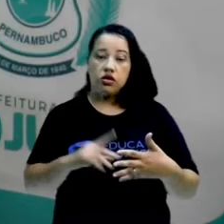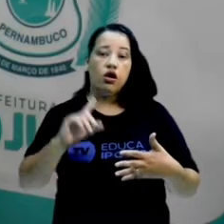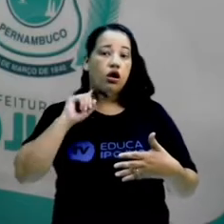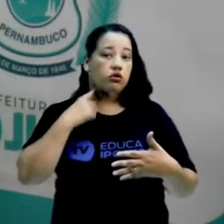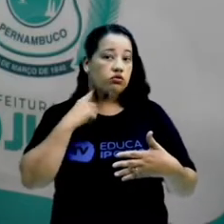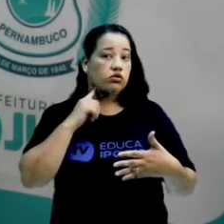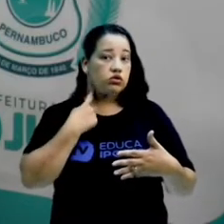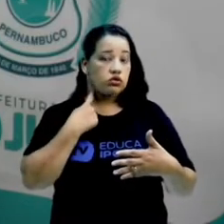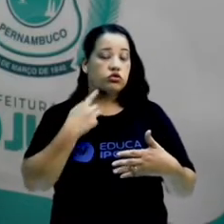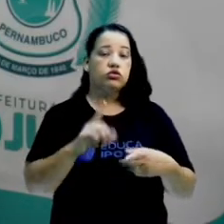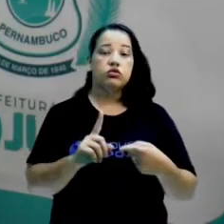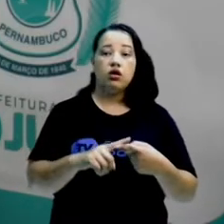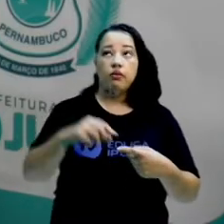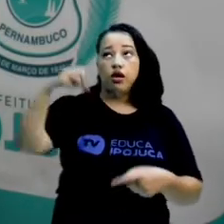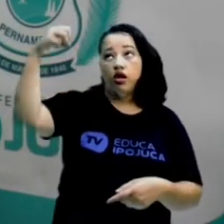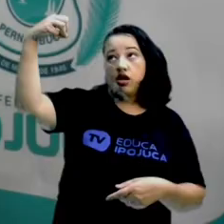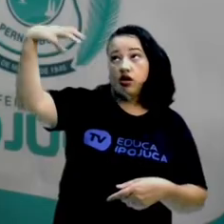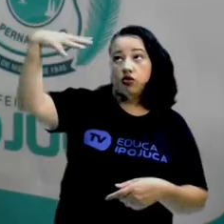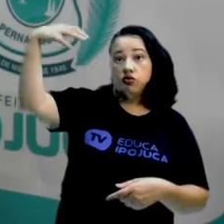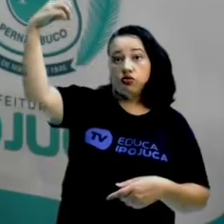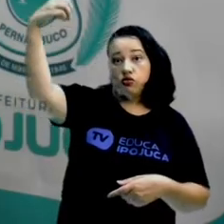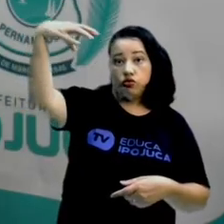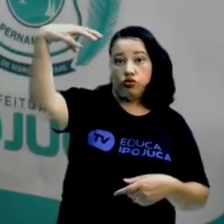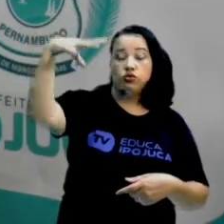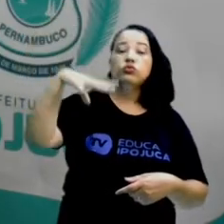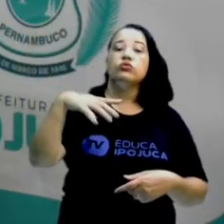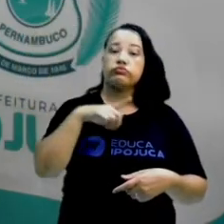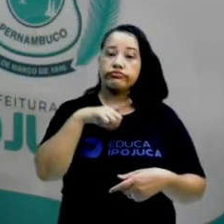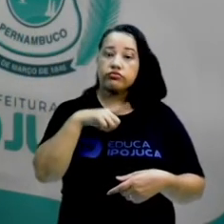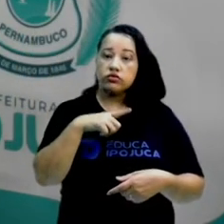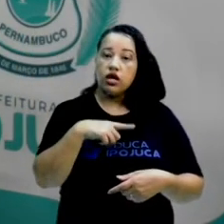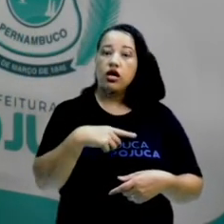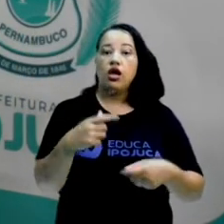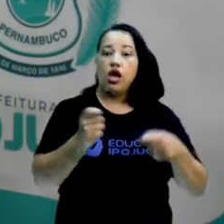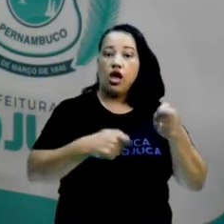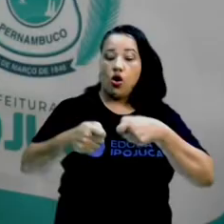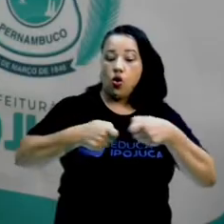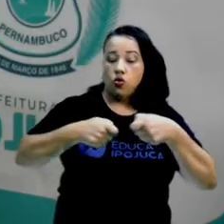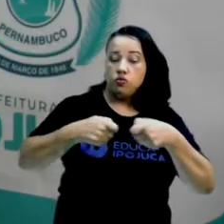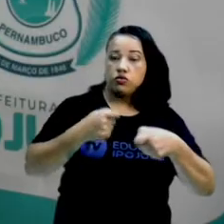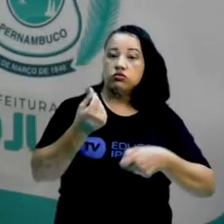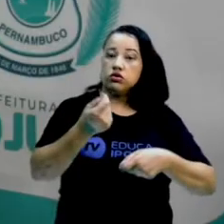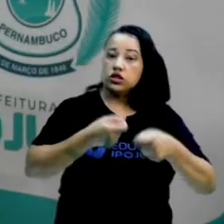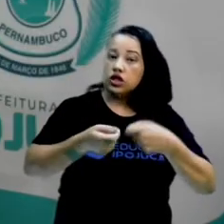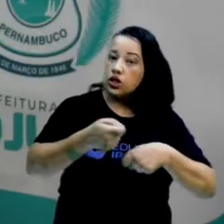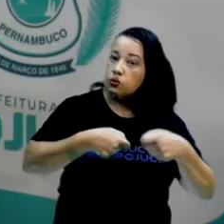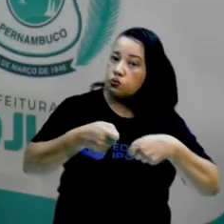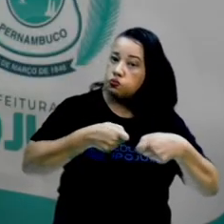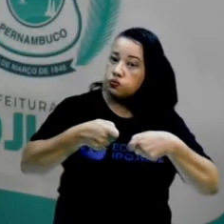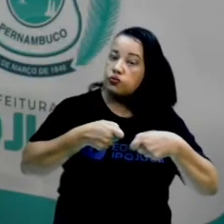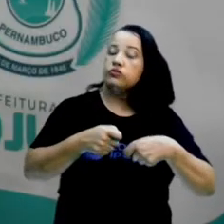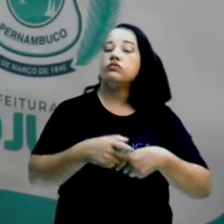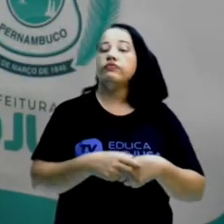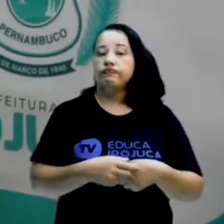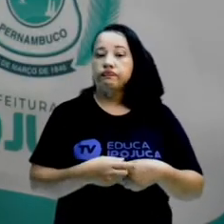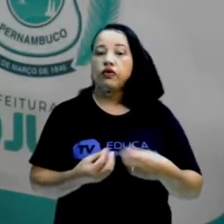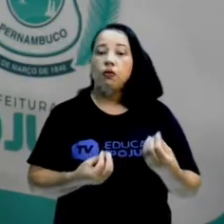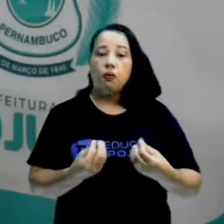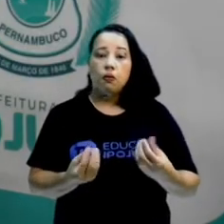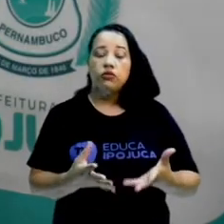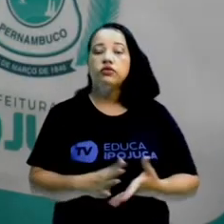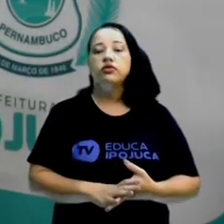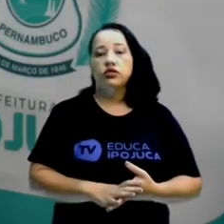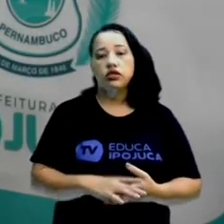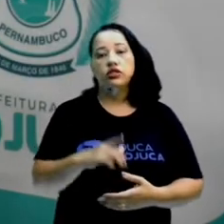da iluminação pública, economia, né? As formas mais econômicas de se utilizar os recursos, né?